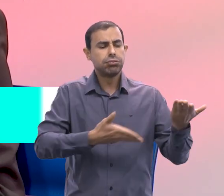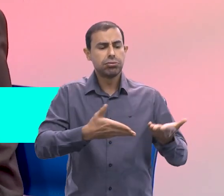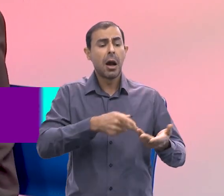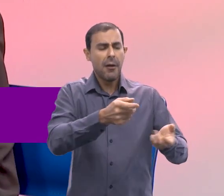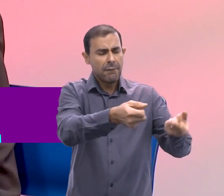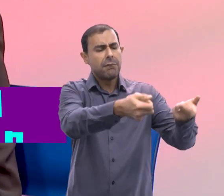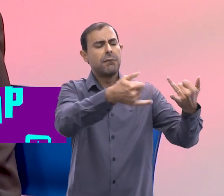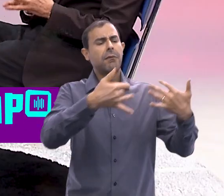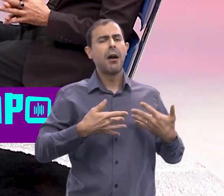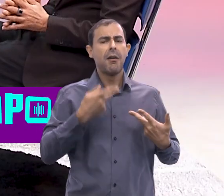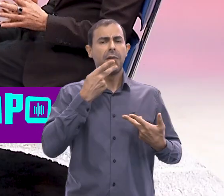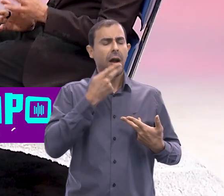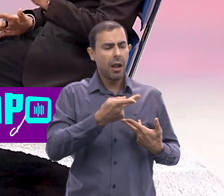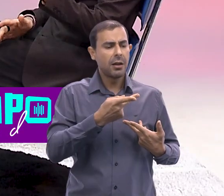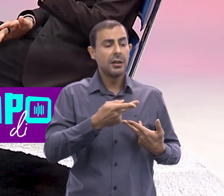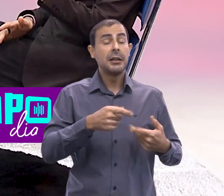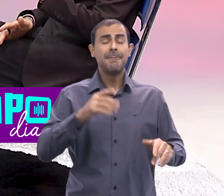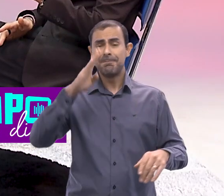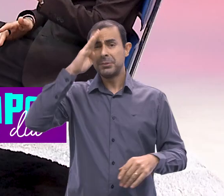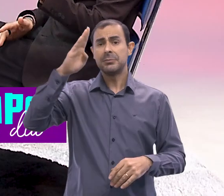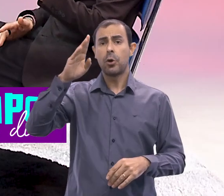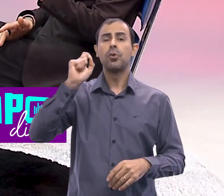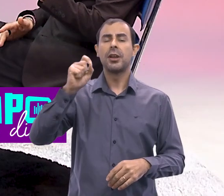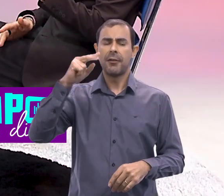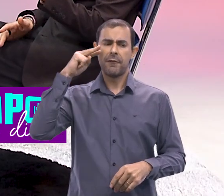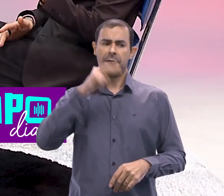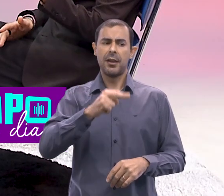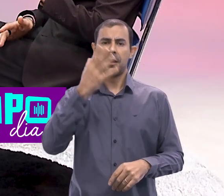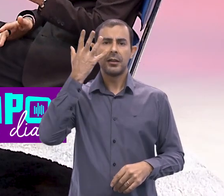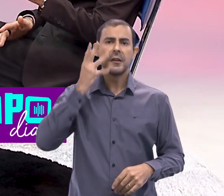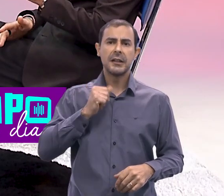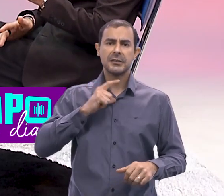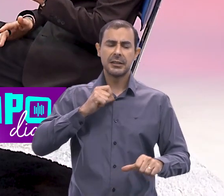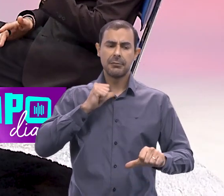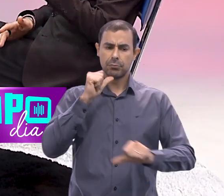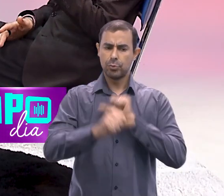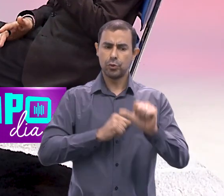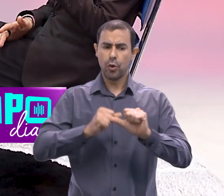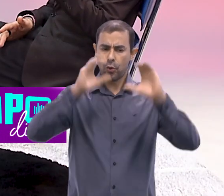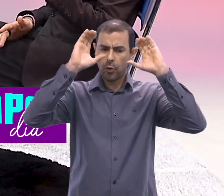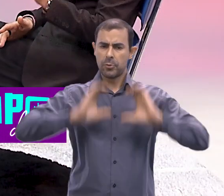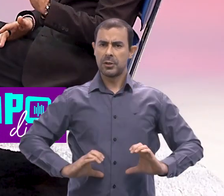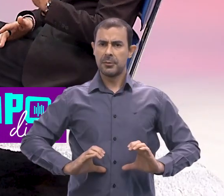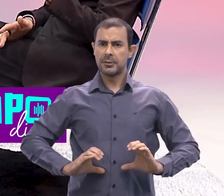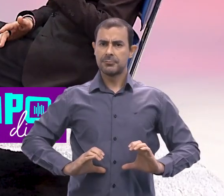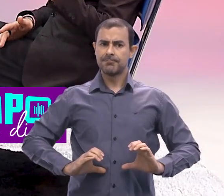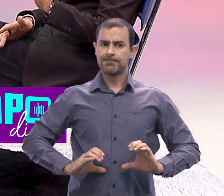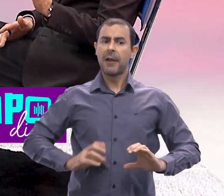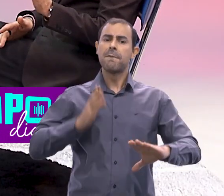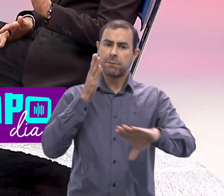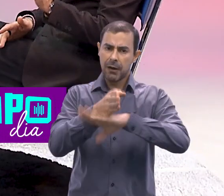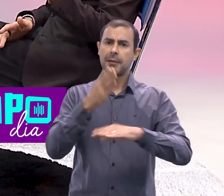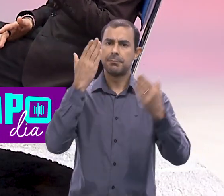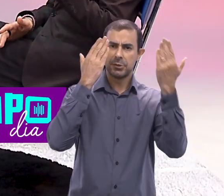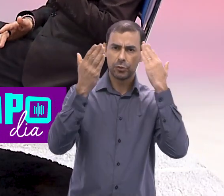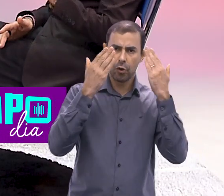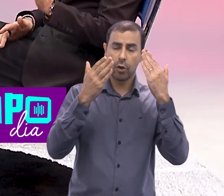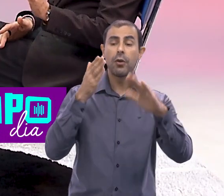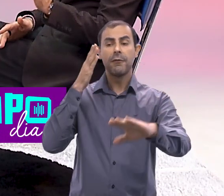palavra e, principalmente, notou que a criança mudou o comportamento, psicólogo e